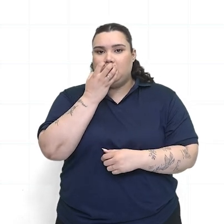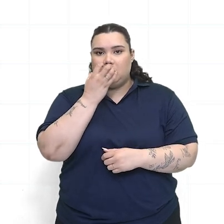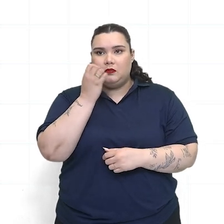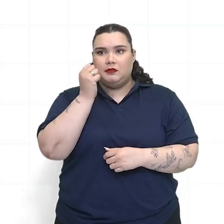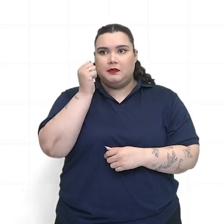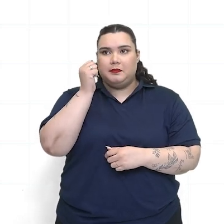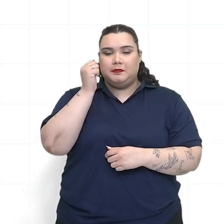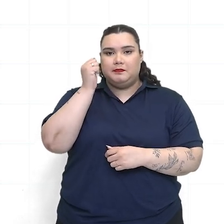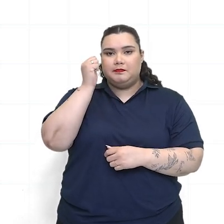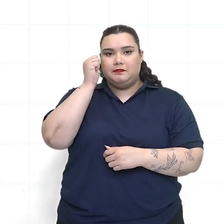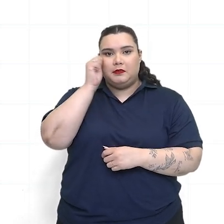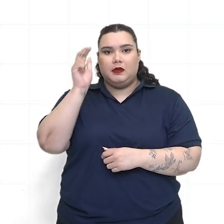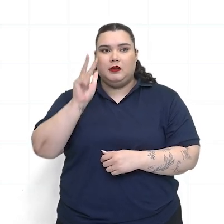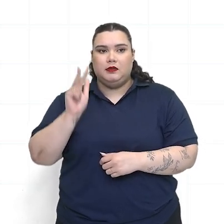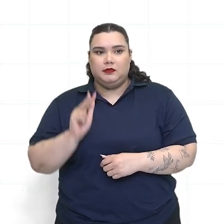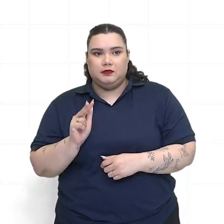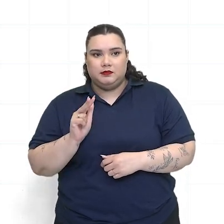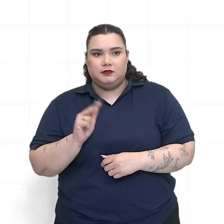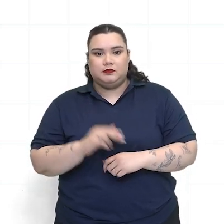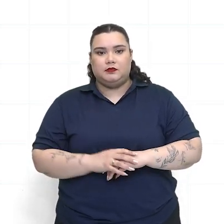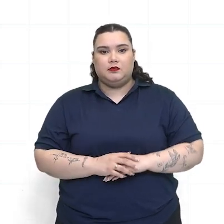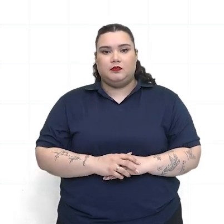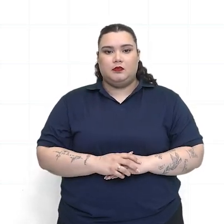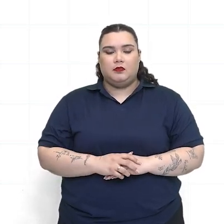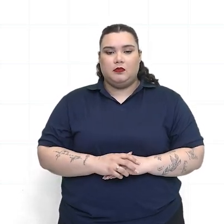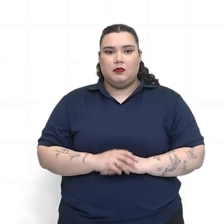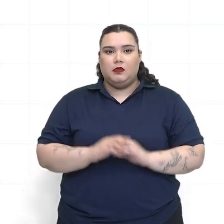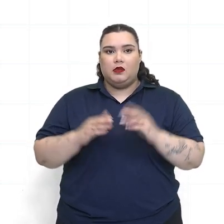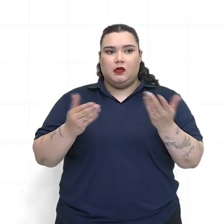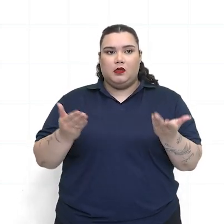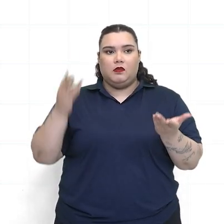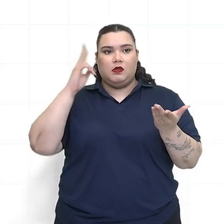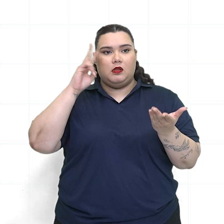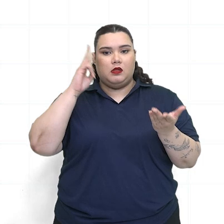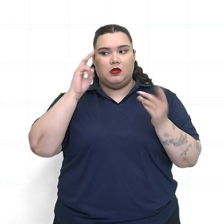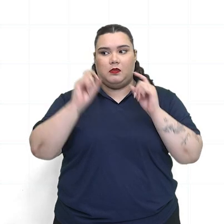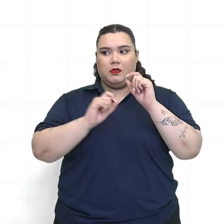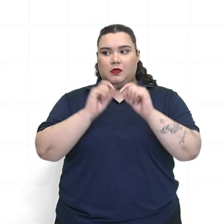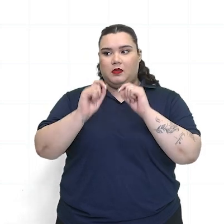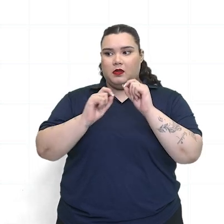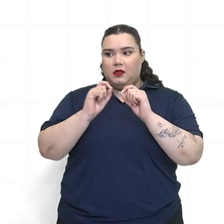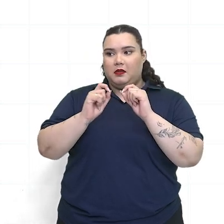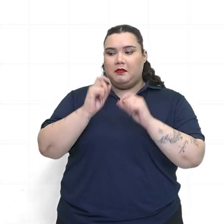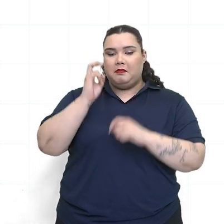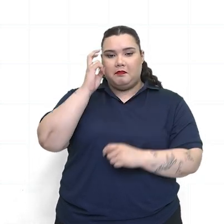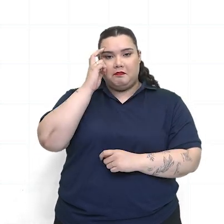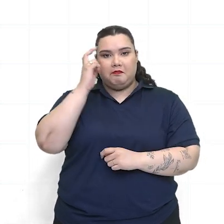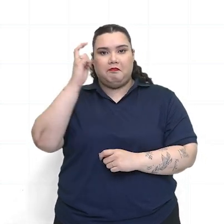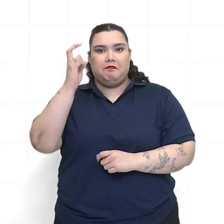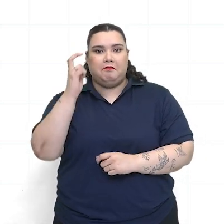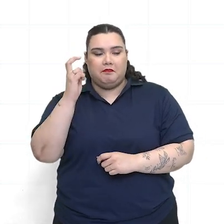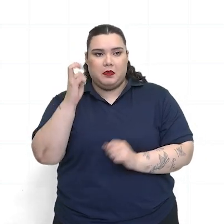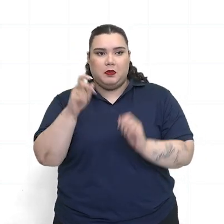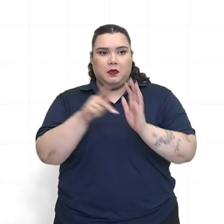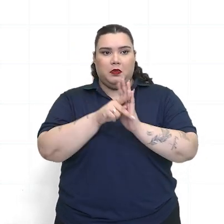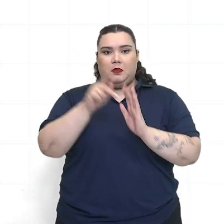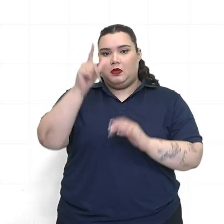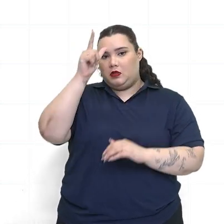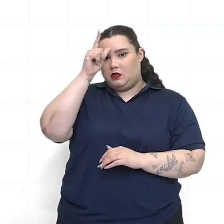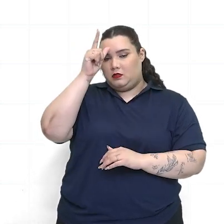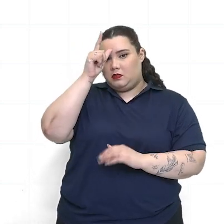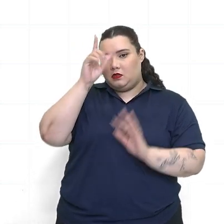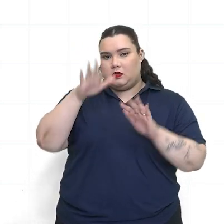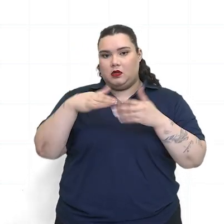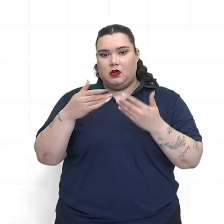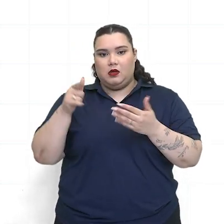Então lembrem aí que o Einstein, né, foi um físico alemão bastante conhecido, né? E aí, claro,